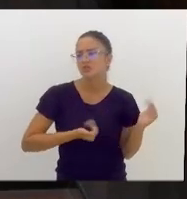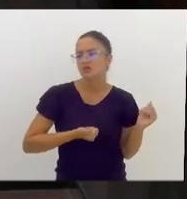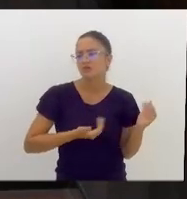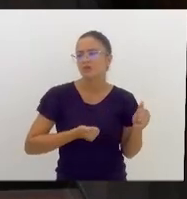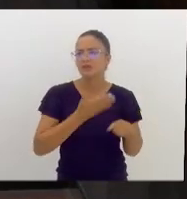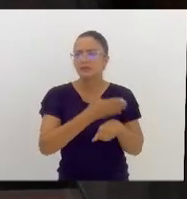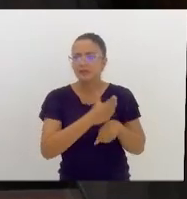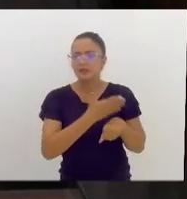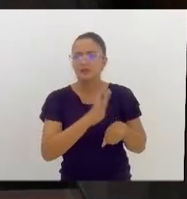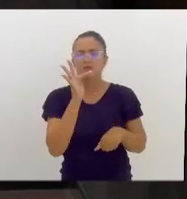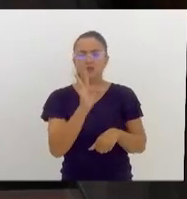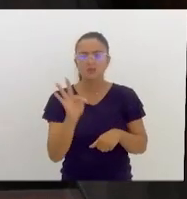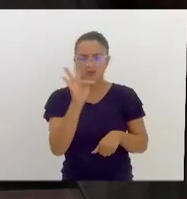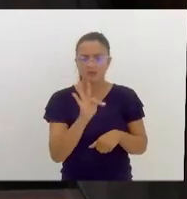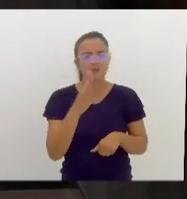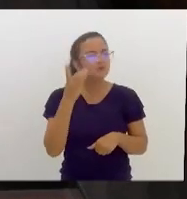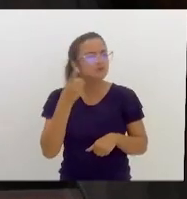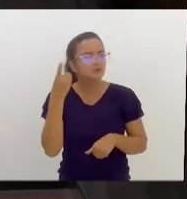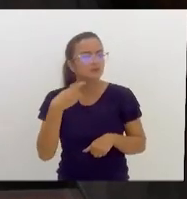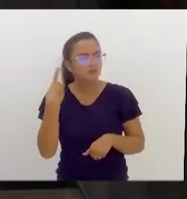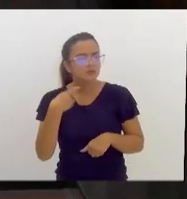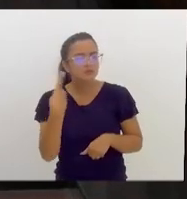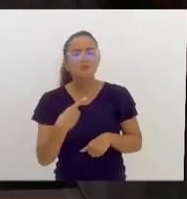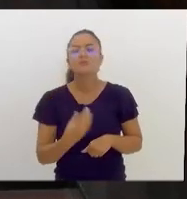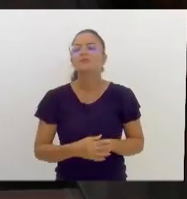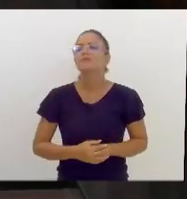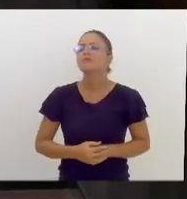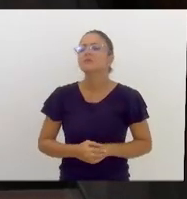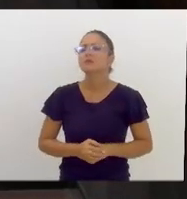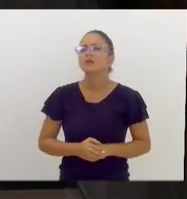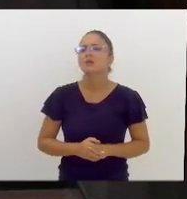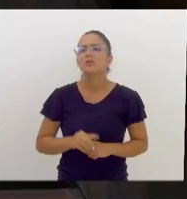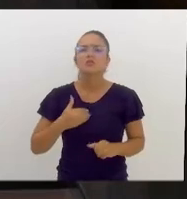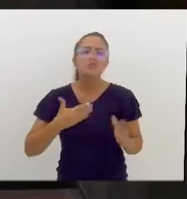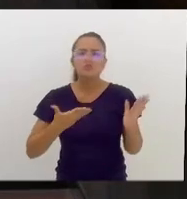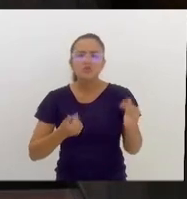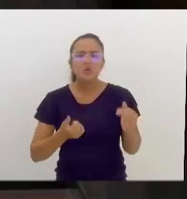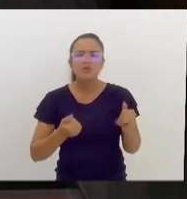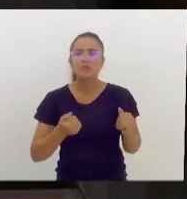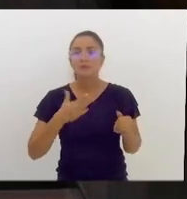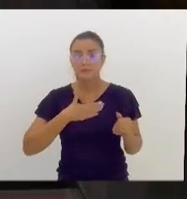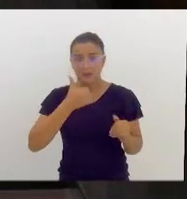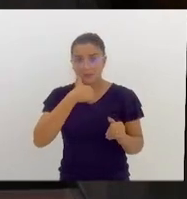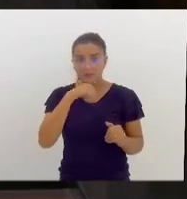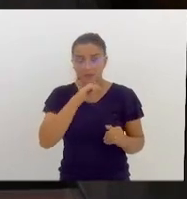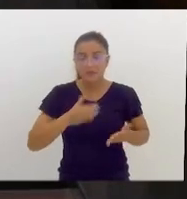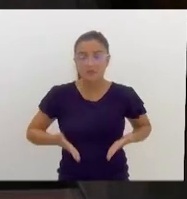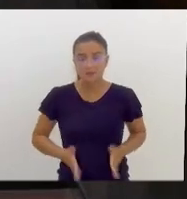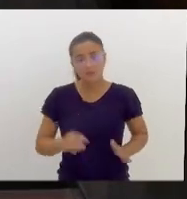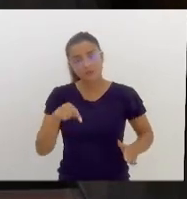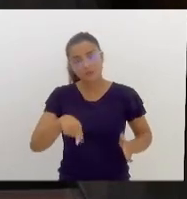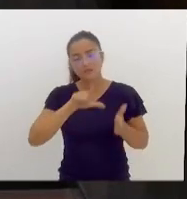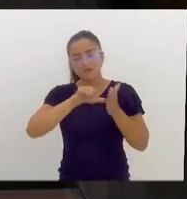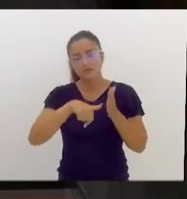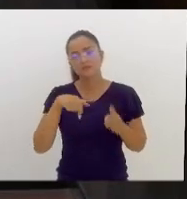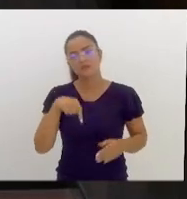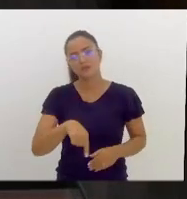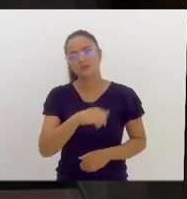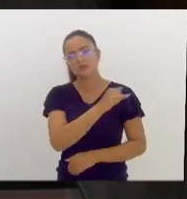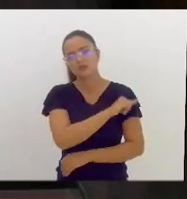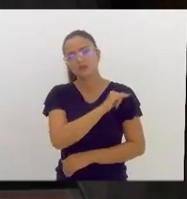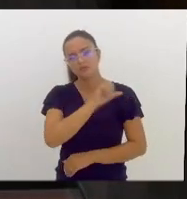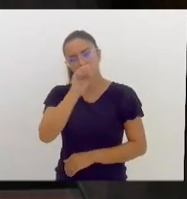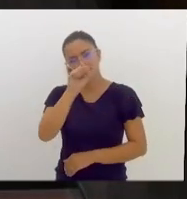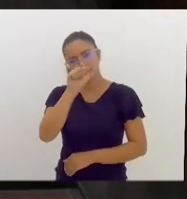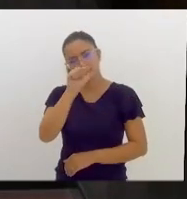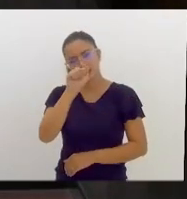Faculdade de Direito, ainda nos primórdios, mais jovem ainda, minha família, minha mãe nasceu aqui no centro do Rio de Janeiro, na região do Saara, e